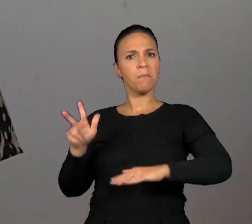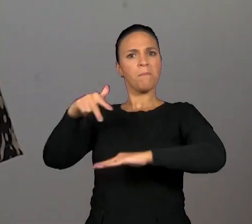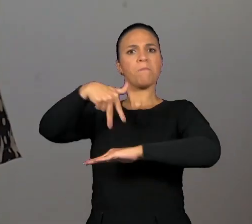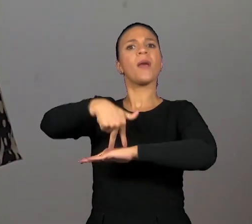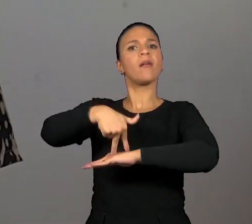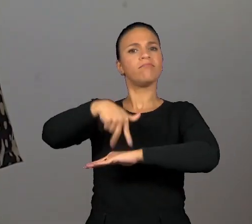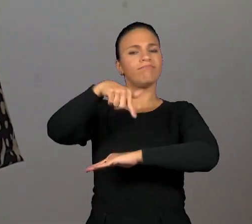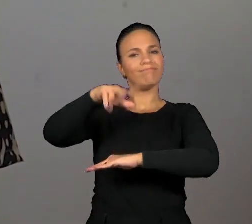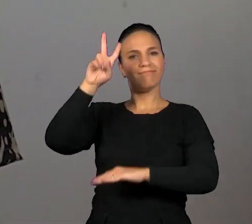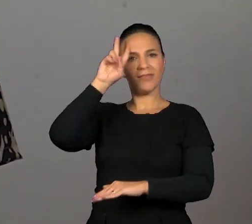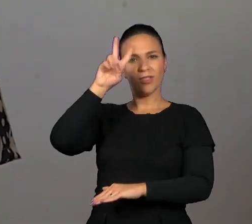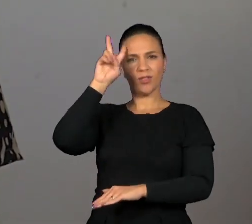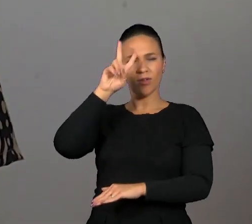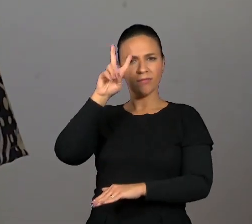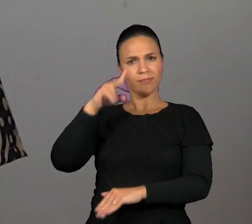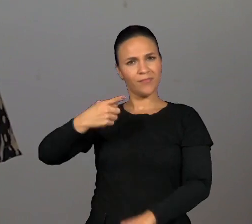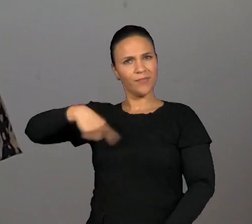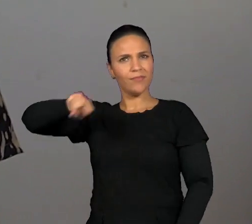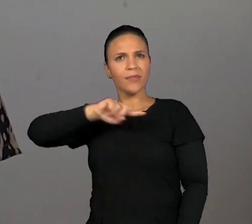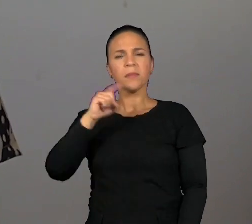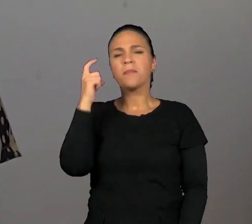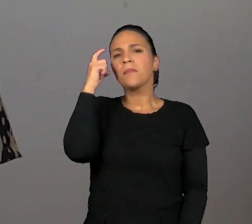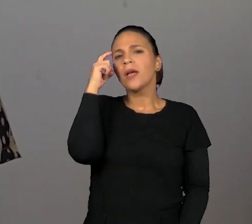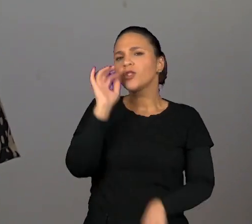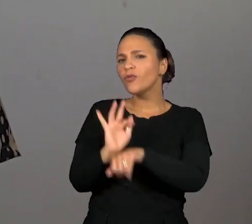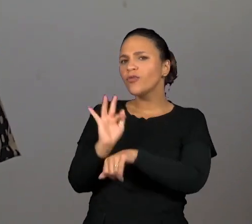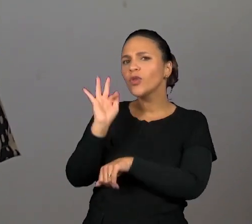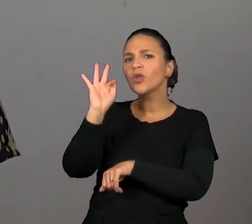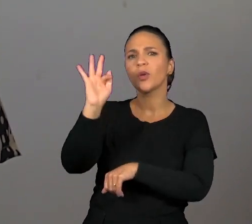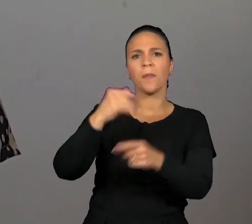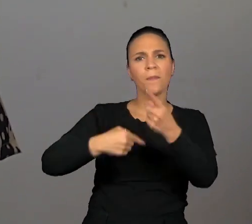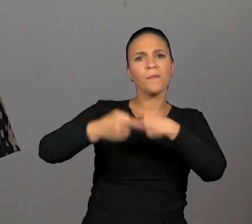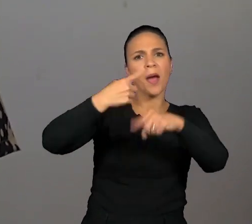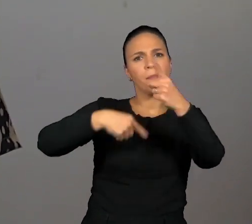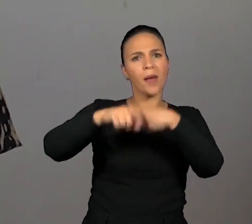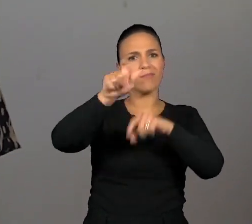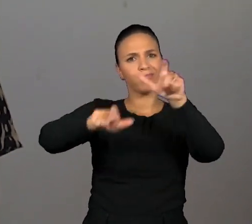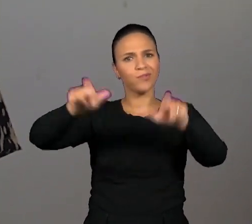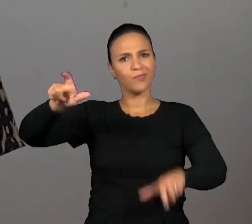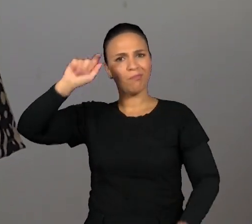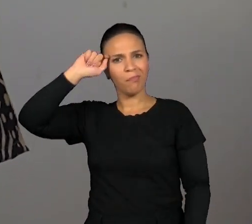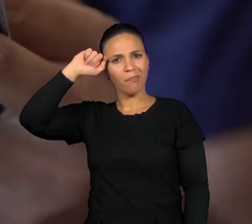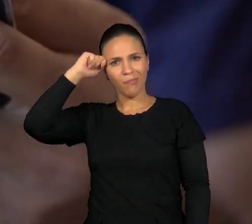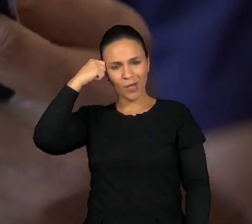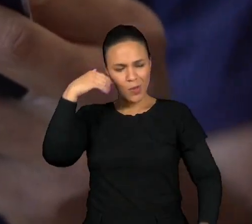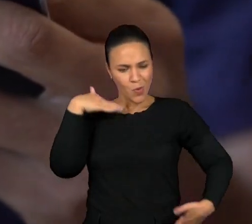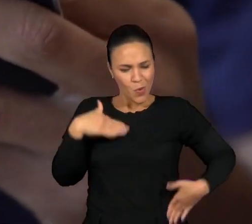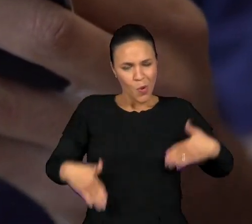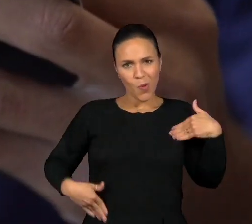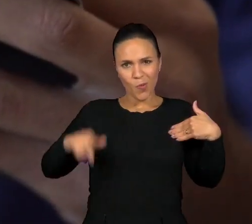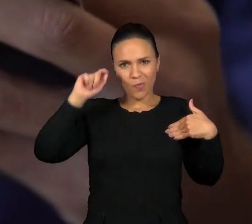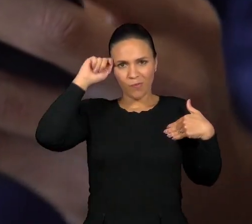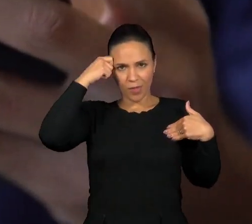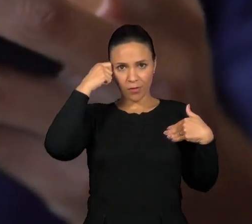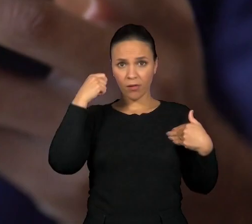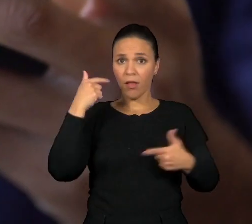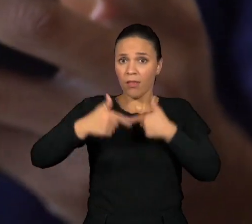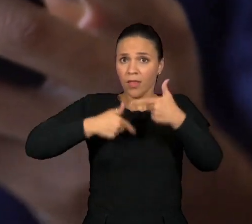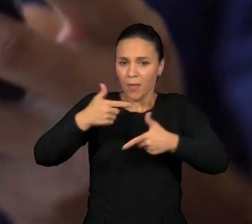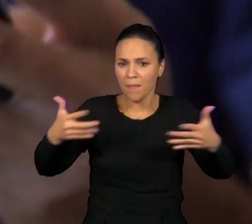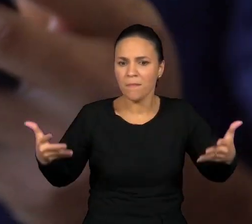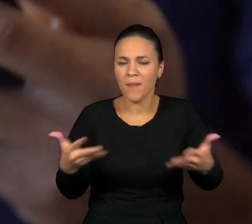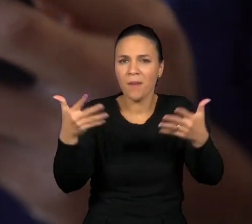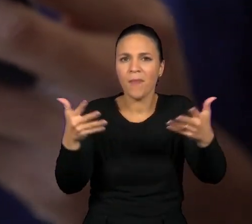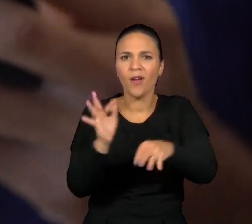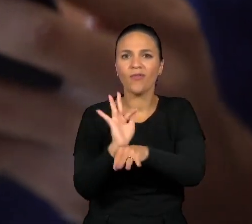E a gente pensa futuros prósperos para os corpos pretos, trabalhando no hoje para que esse futuro ele se